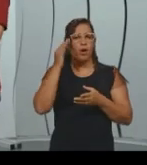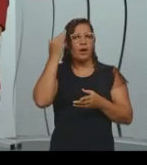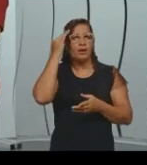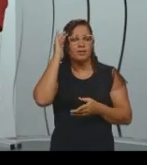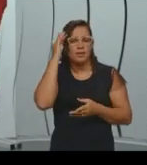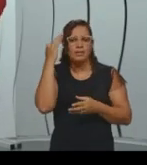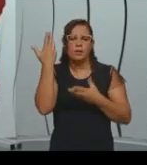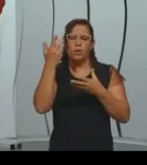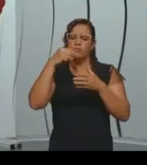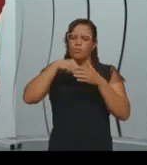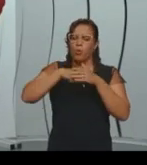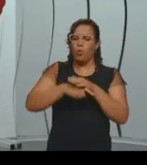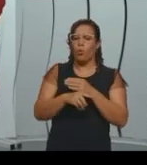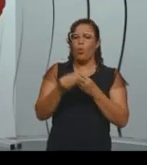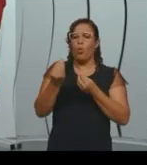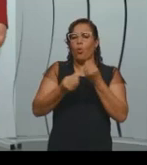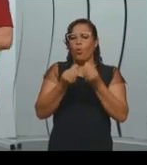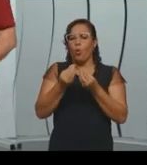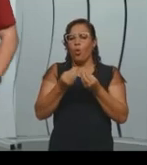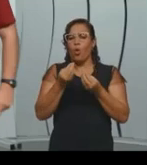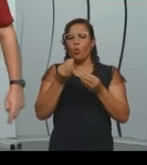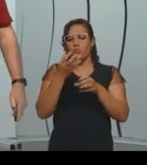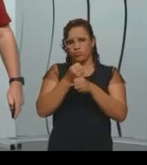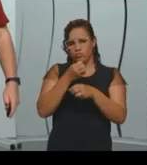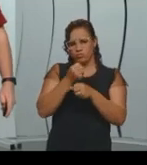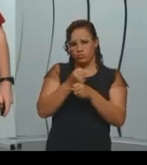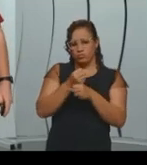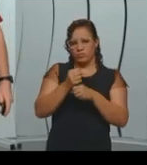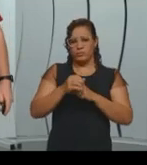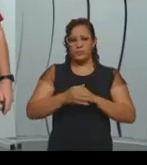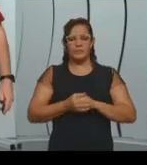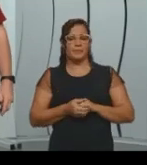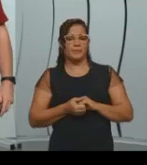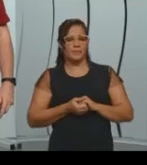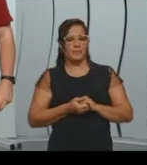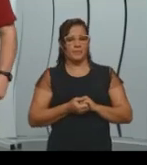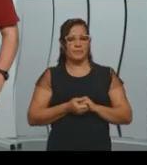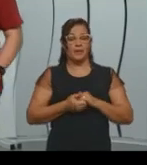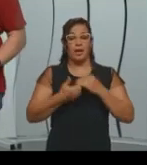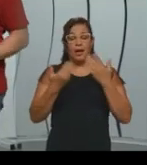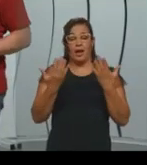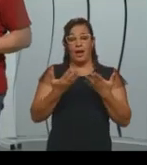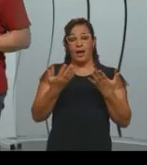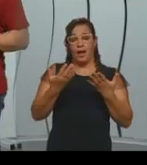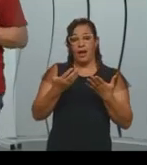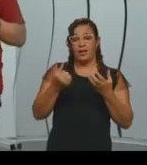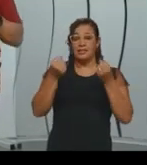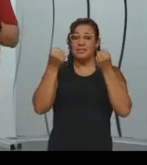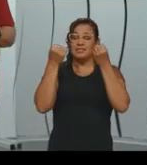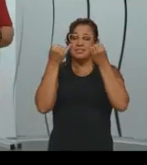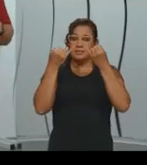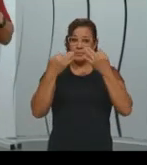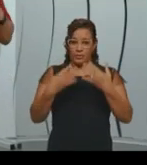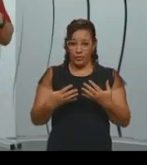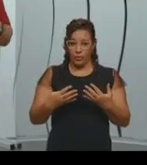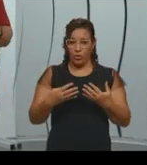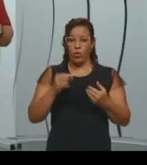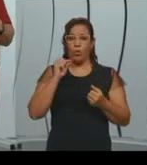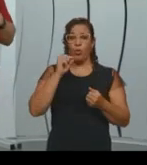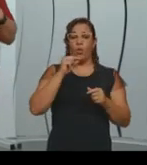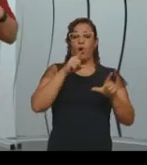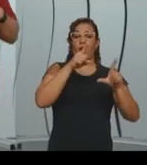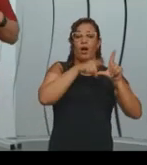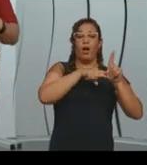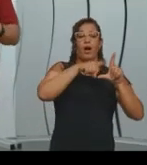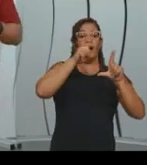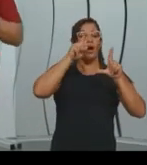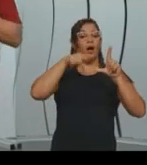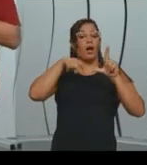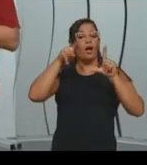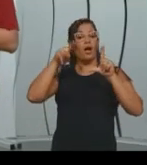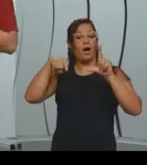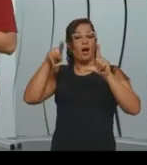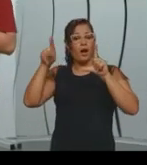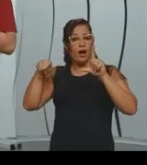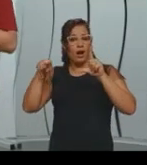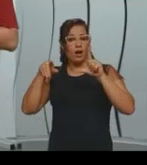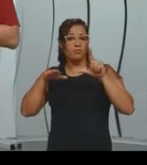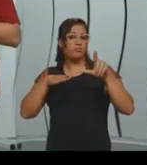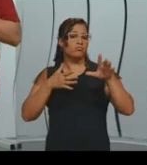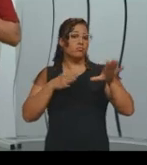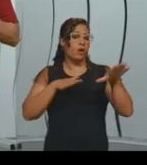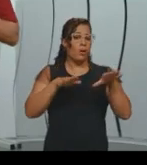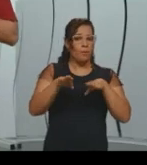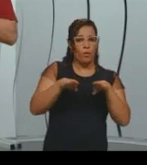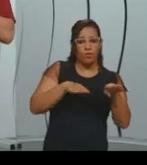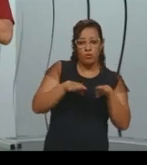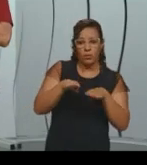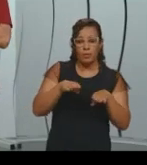que funciona. Bom, e agora eu quero falar para vocês um pouquinho sobre os gráficos do movimento uniformemente variado,